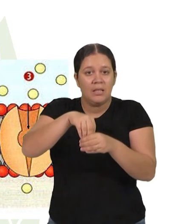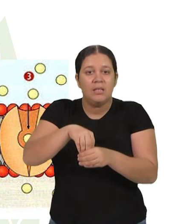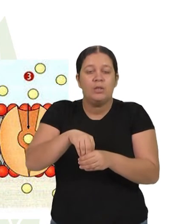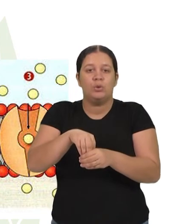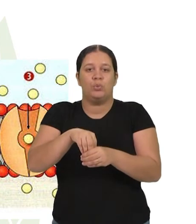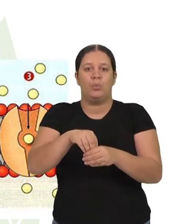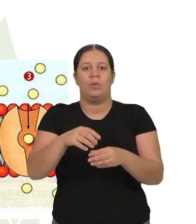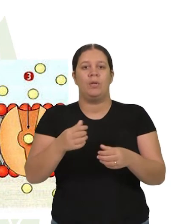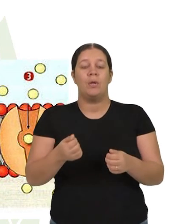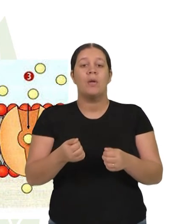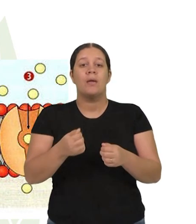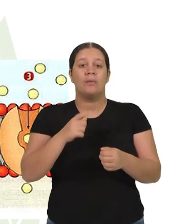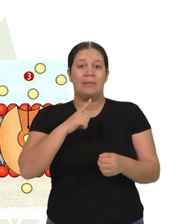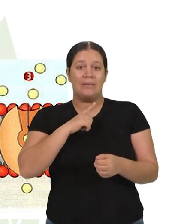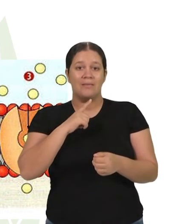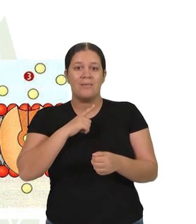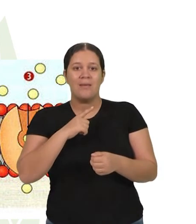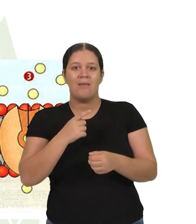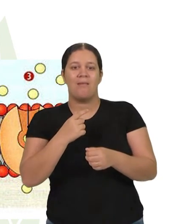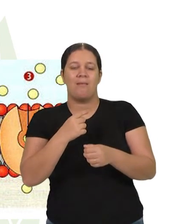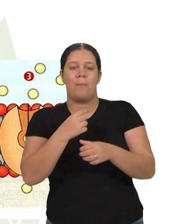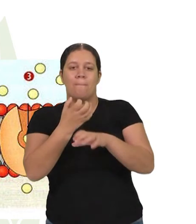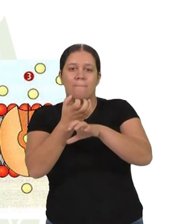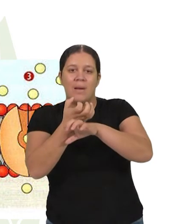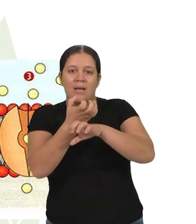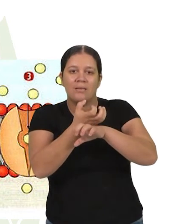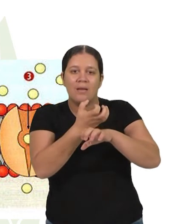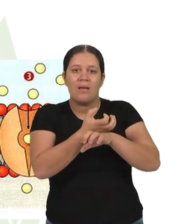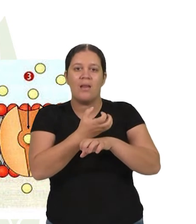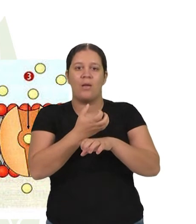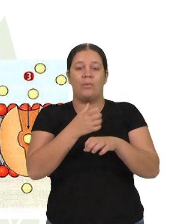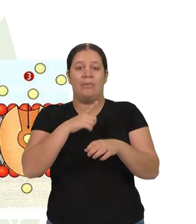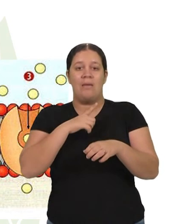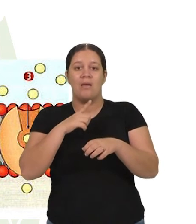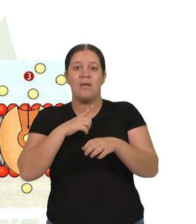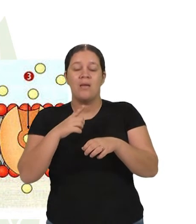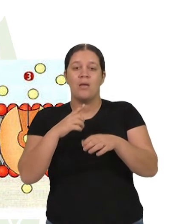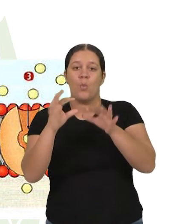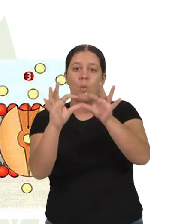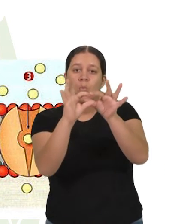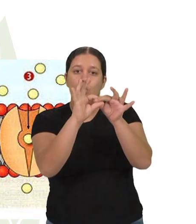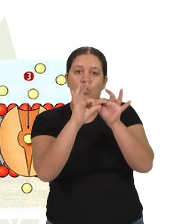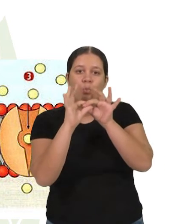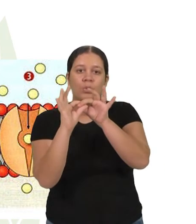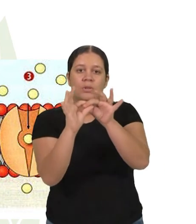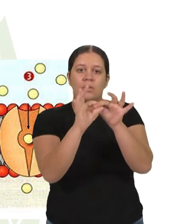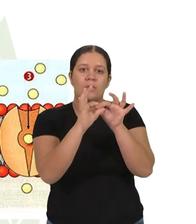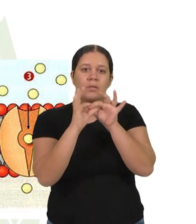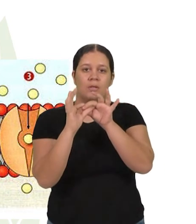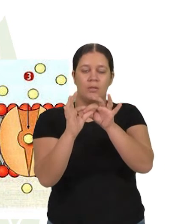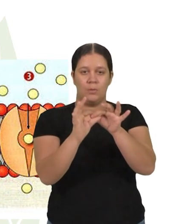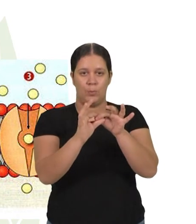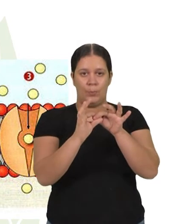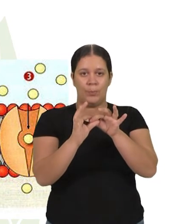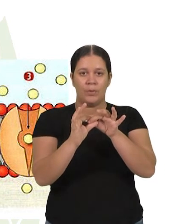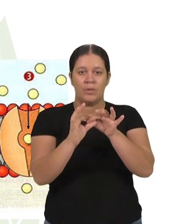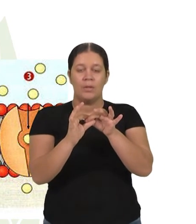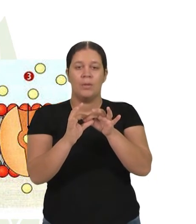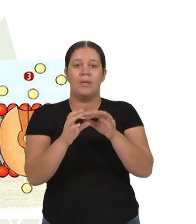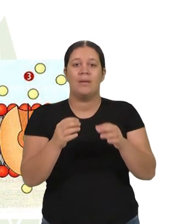essa permease, ela vai deixar que passe alguns materiais, outros não. Tem que ter uma ligação entre elas, tá?